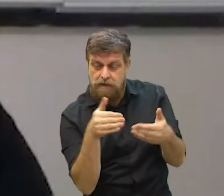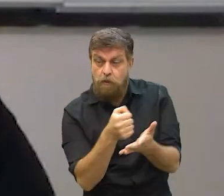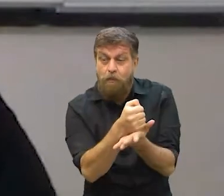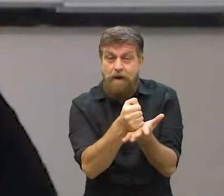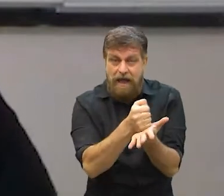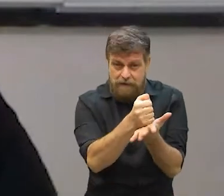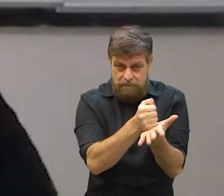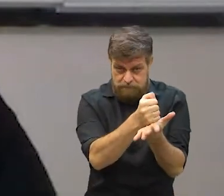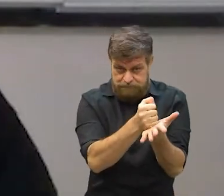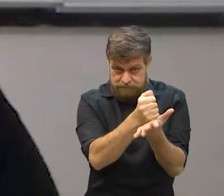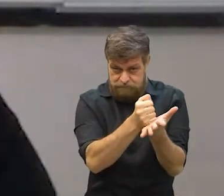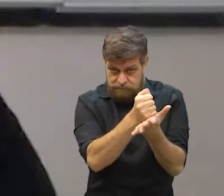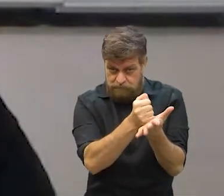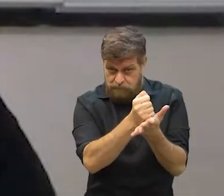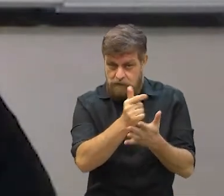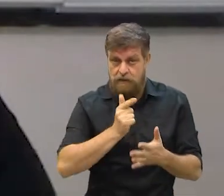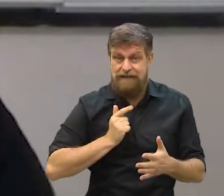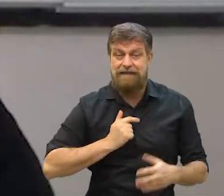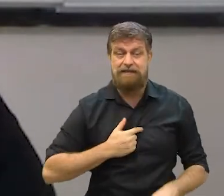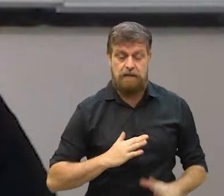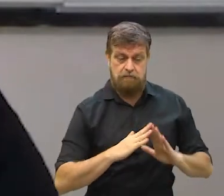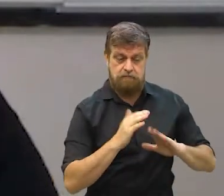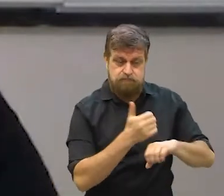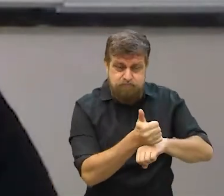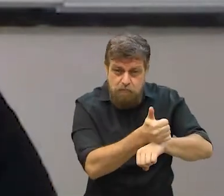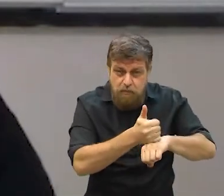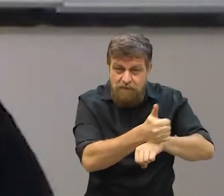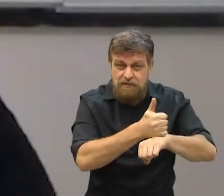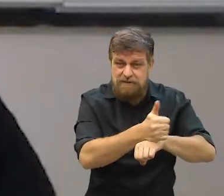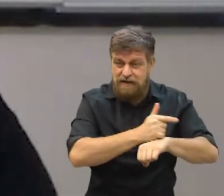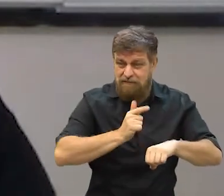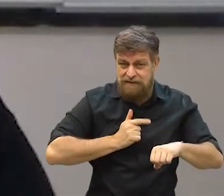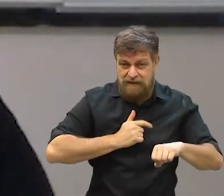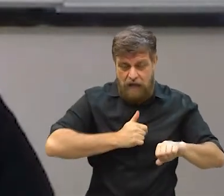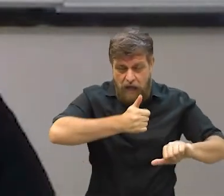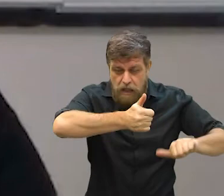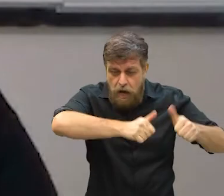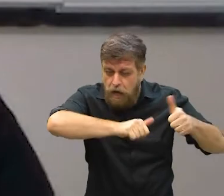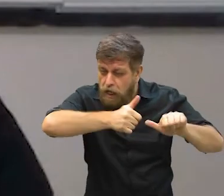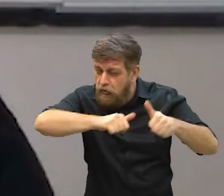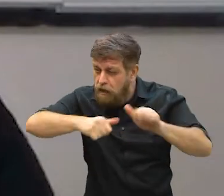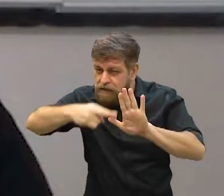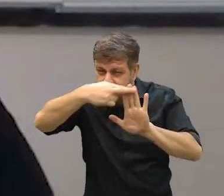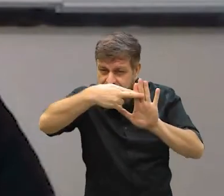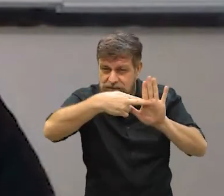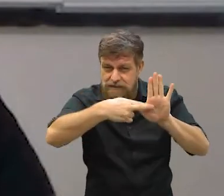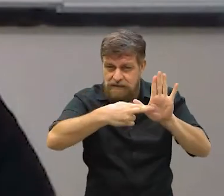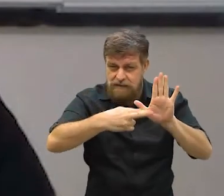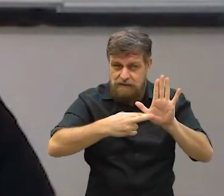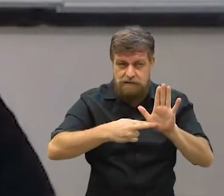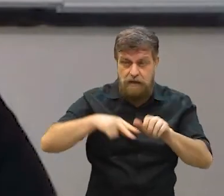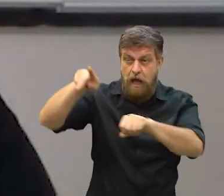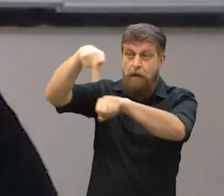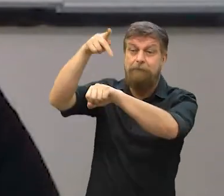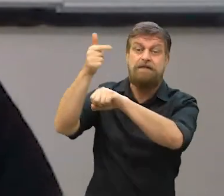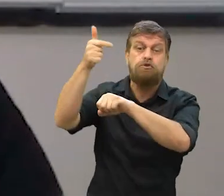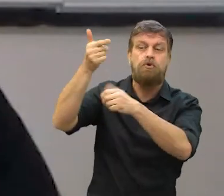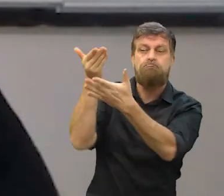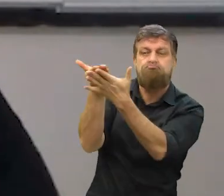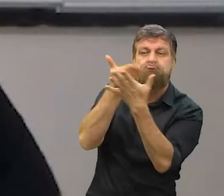um medicamento de grau farmacêutico que tenha que passar por todos os requisitos